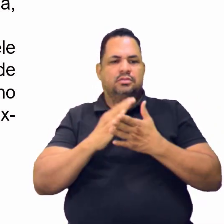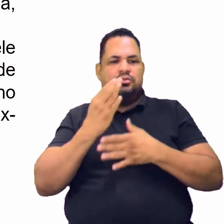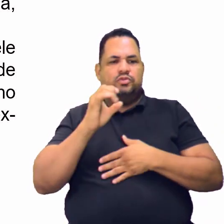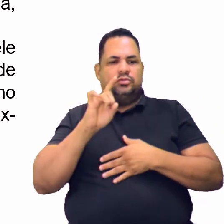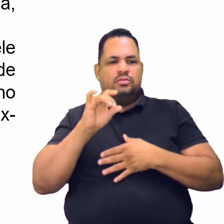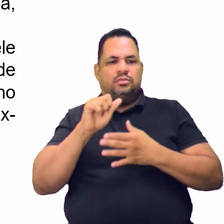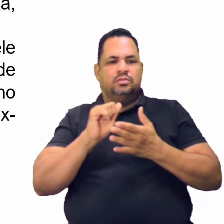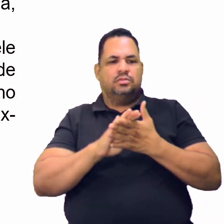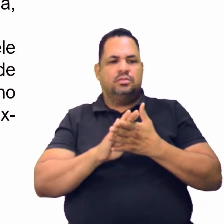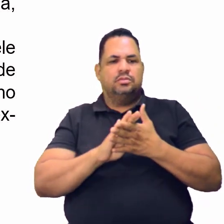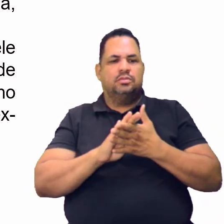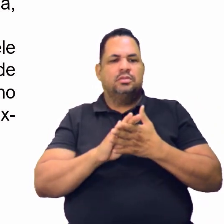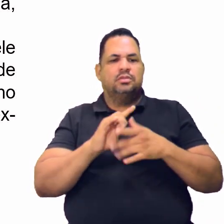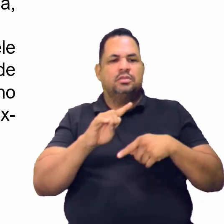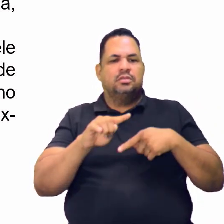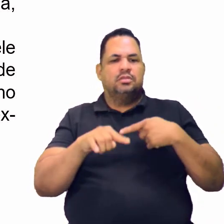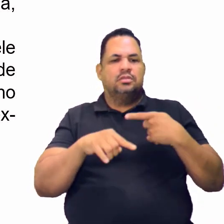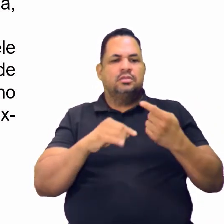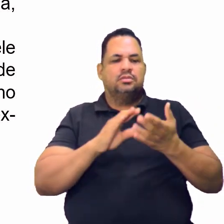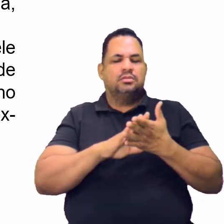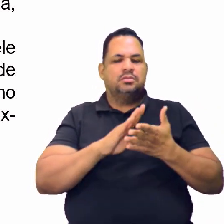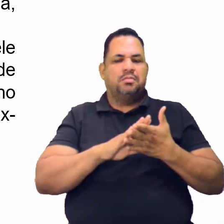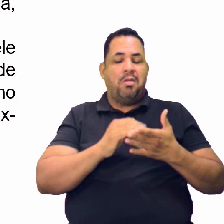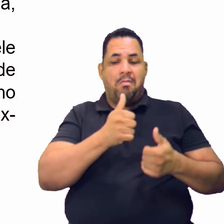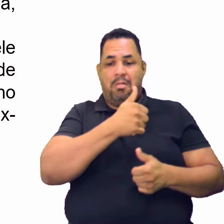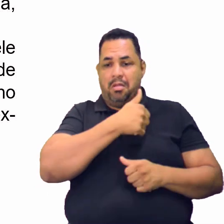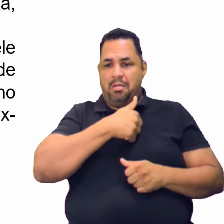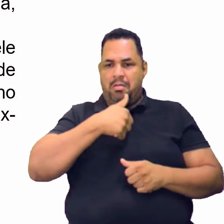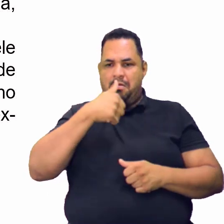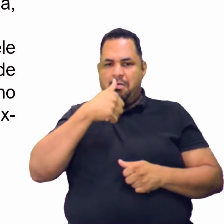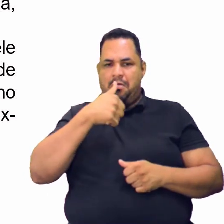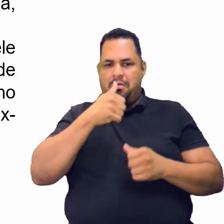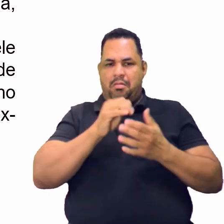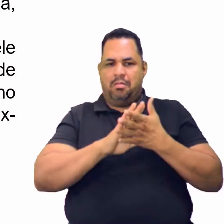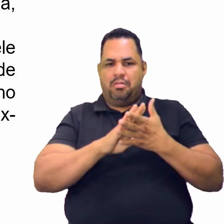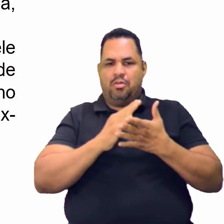de Celso Antônio. Curou-se 100% do vício.